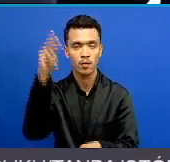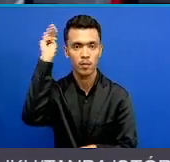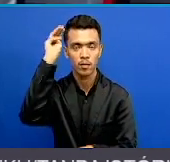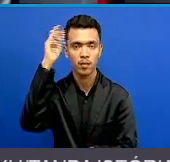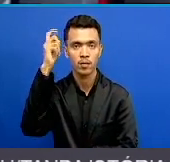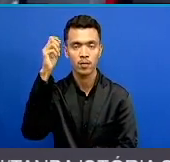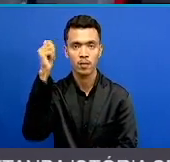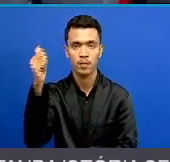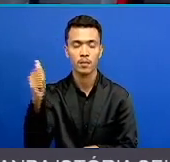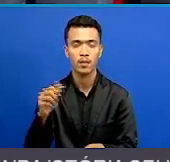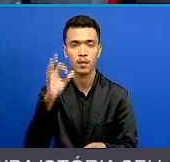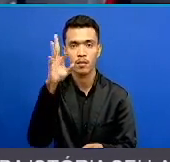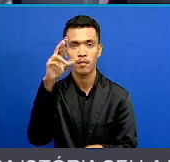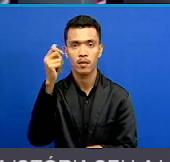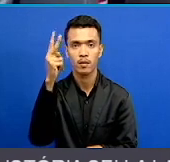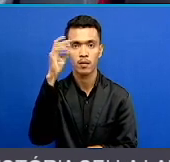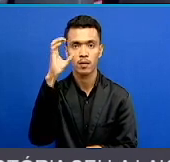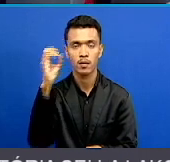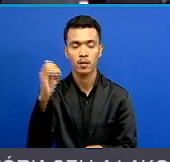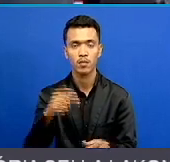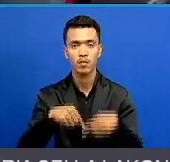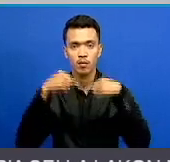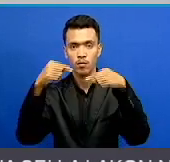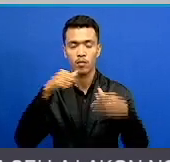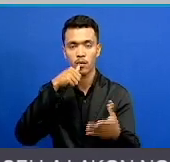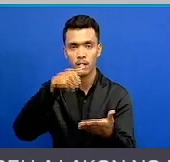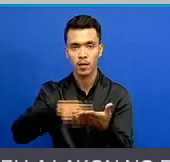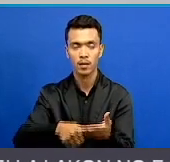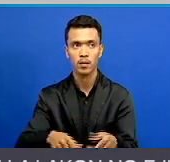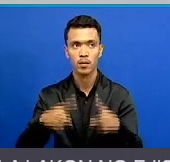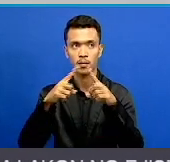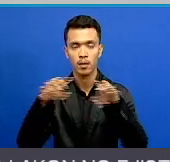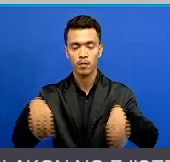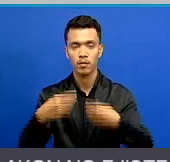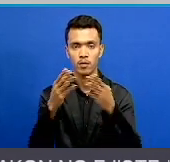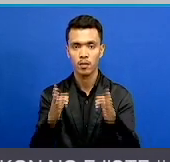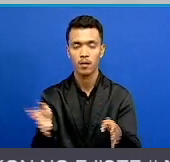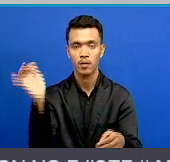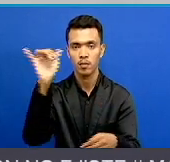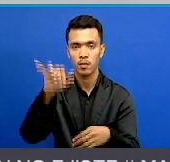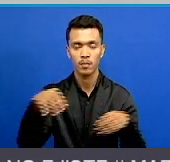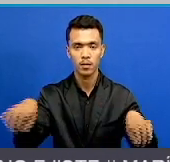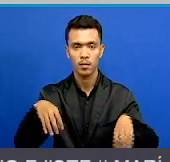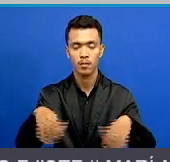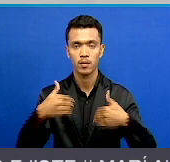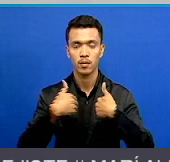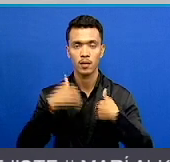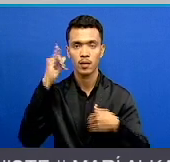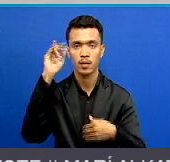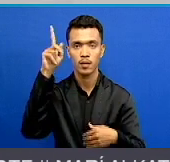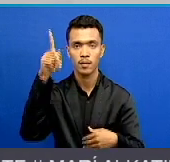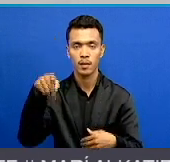turismo ambiente, Francisco Calboada lai, hasai carta ida hodi notifica trabalhador sida, nebe serviço e instituto público